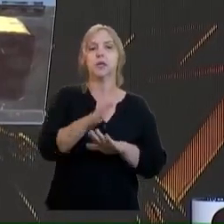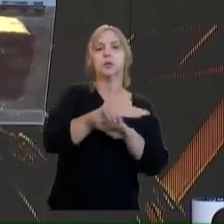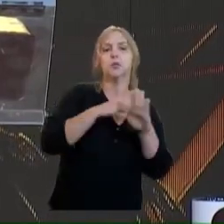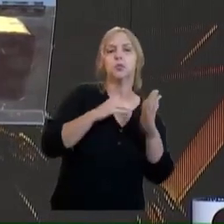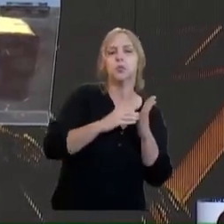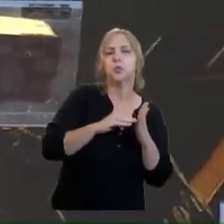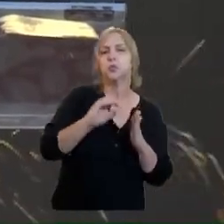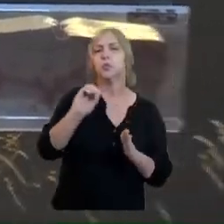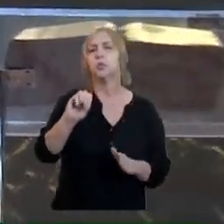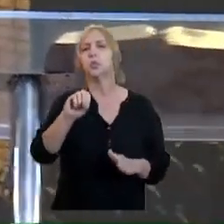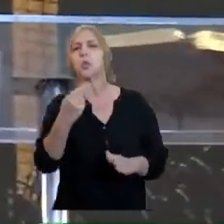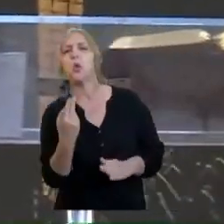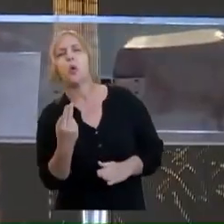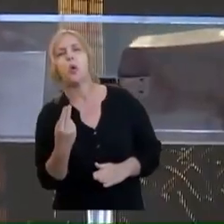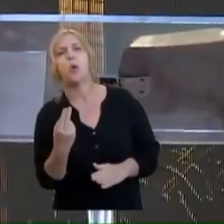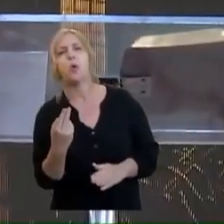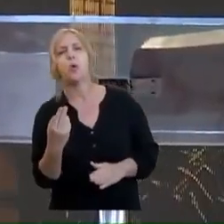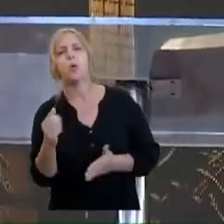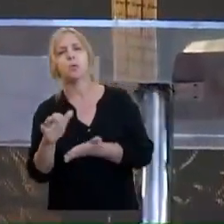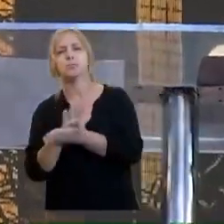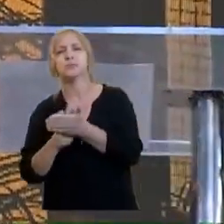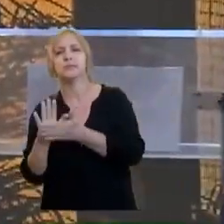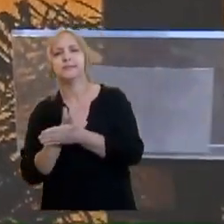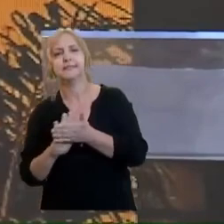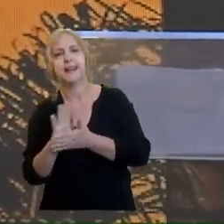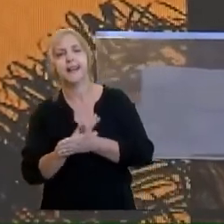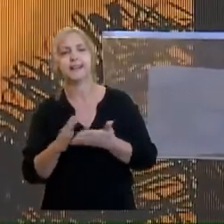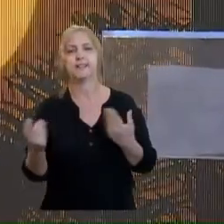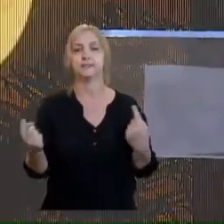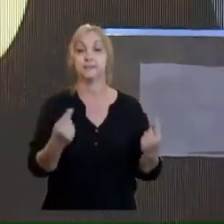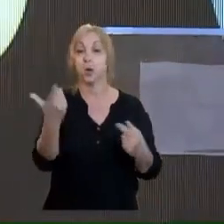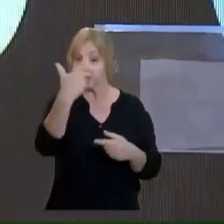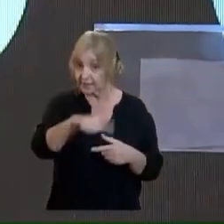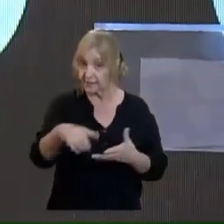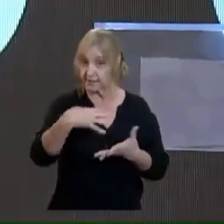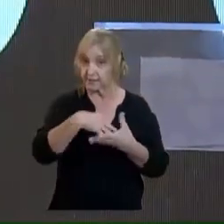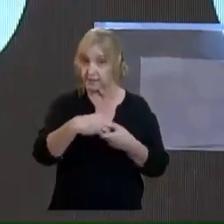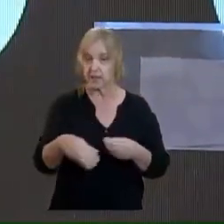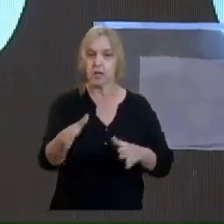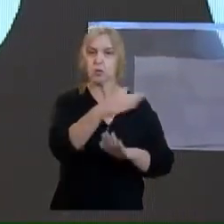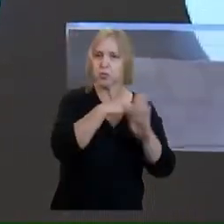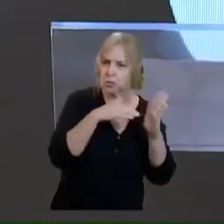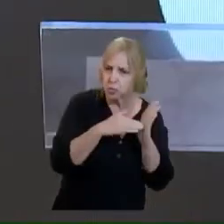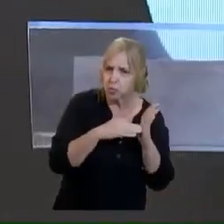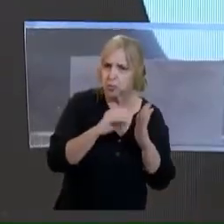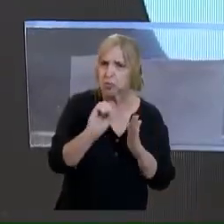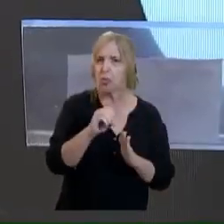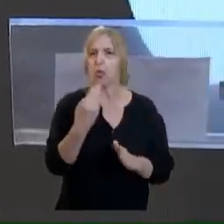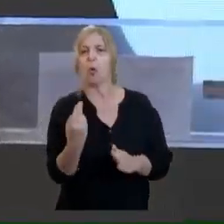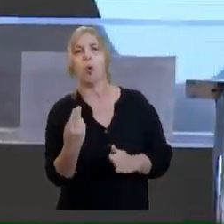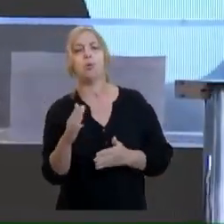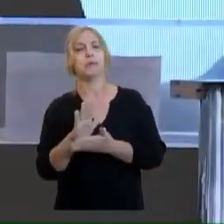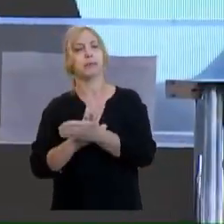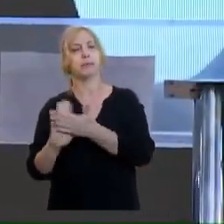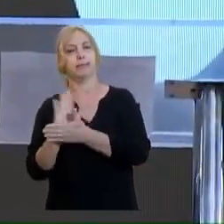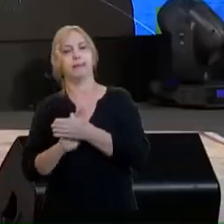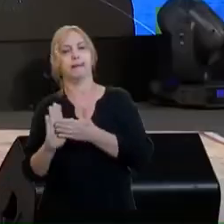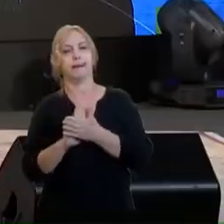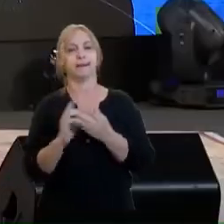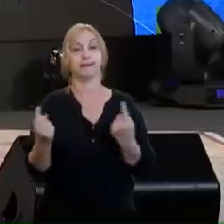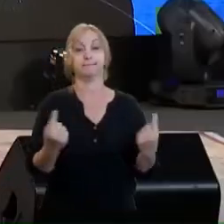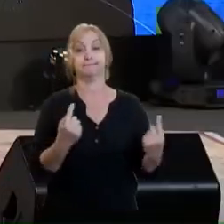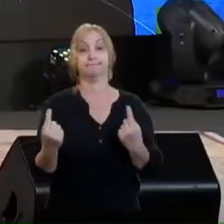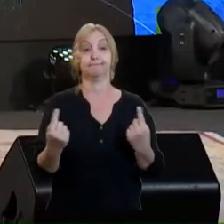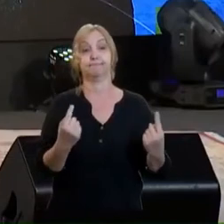é nada. Vamos falar? É tudo ou é nada. Outra vez: é tudo ou nada.